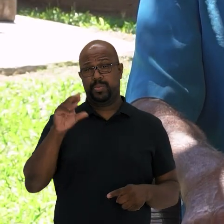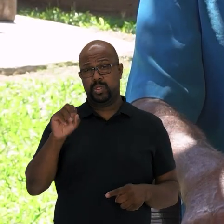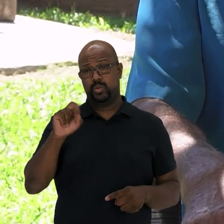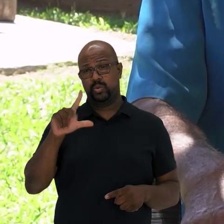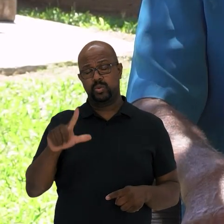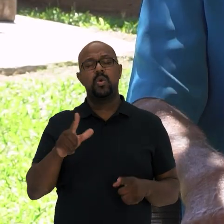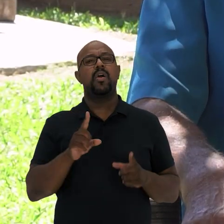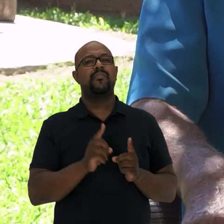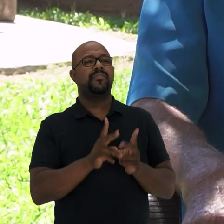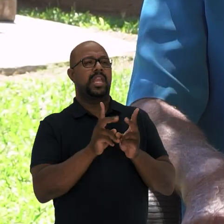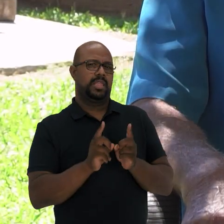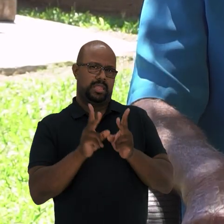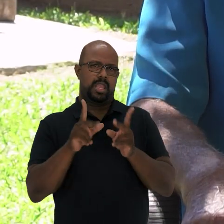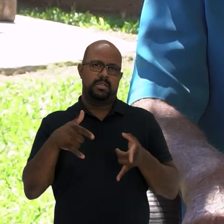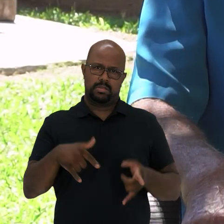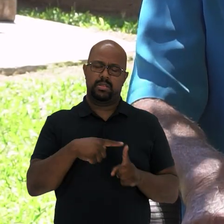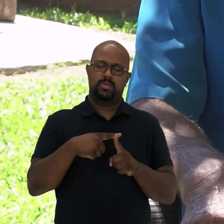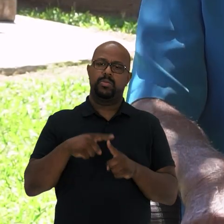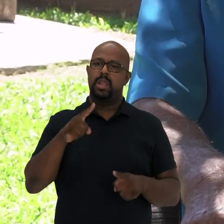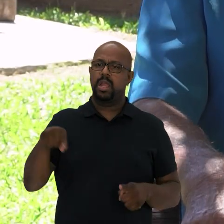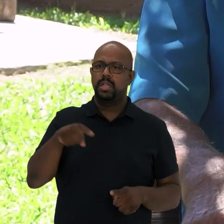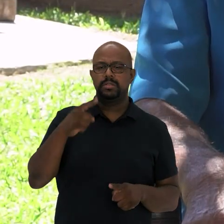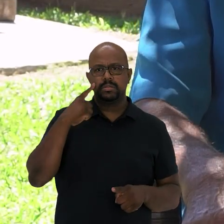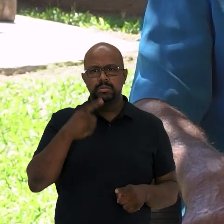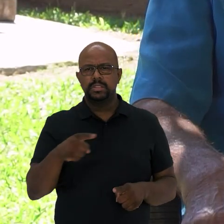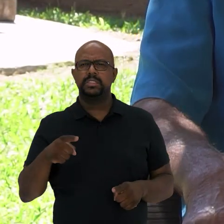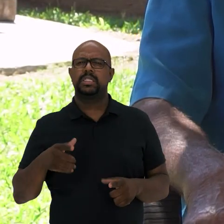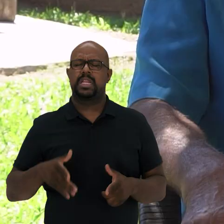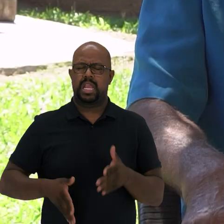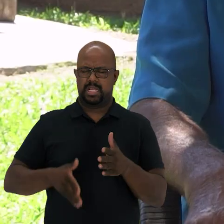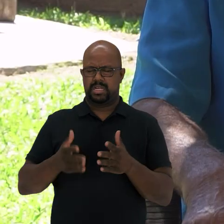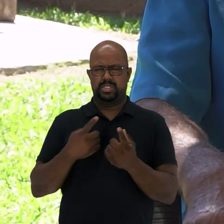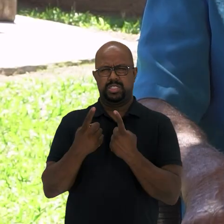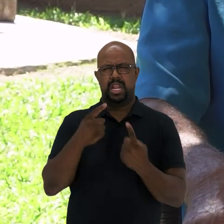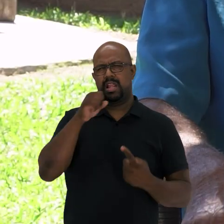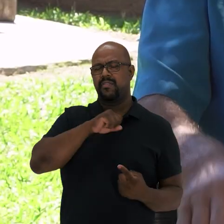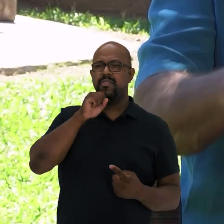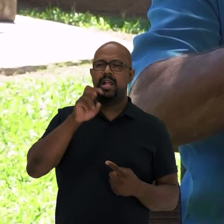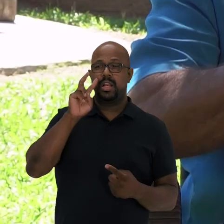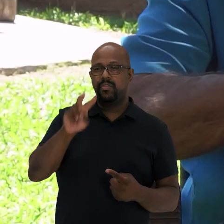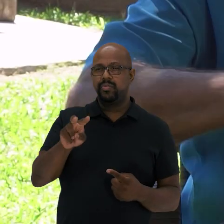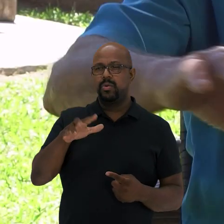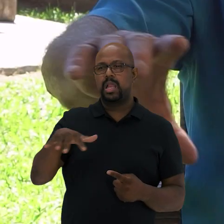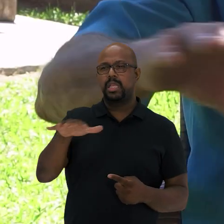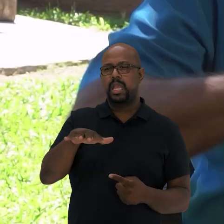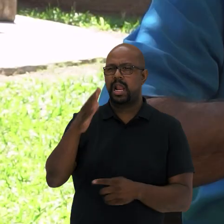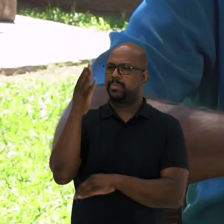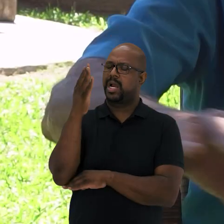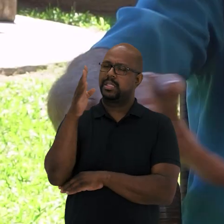Sul vender uns túmulos aí em São Pedro. E naquela subida da Estrada Velha, tempo não tinha asfalto ainda, ele viu